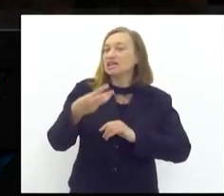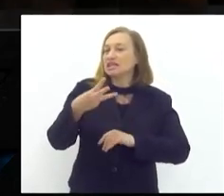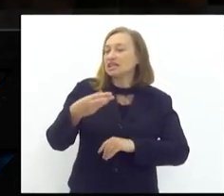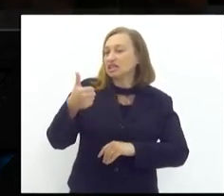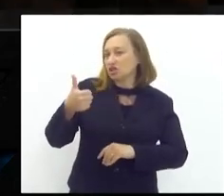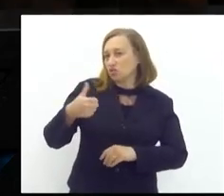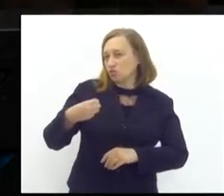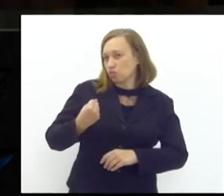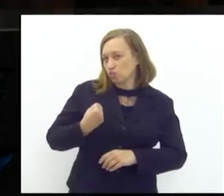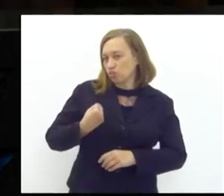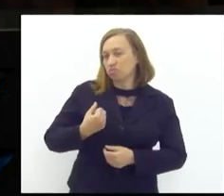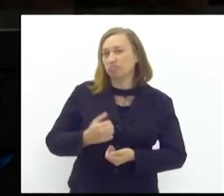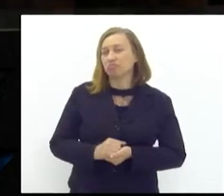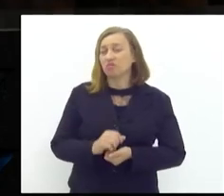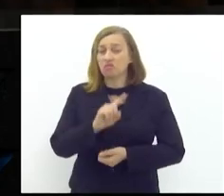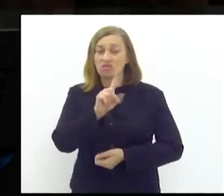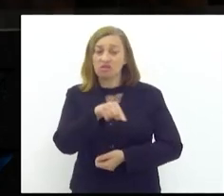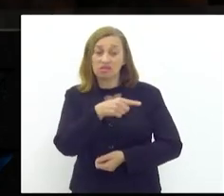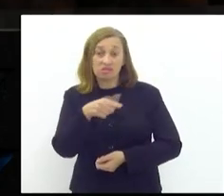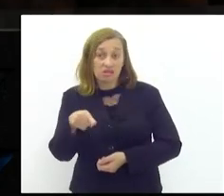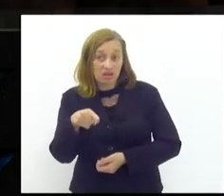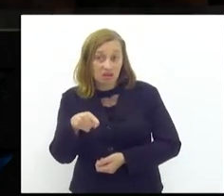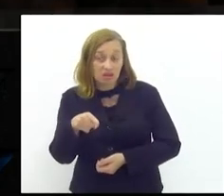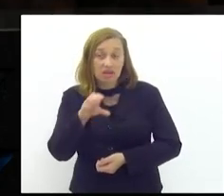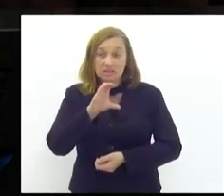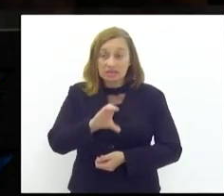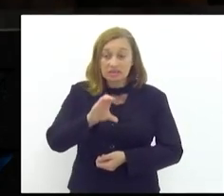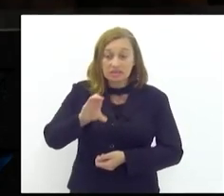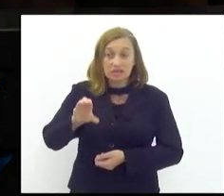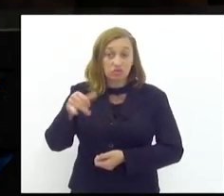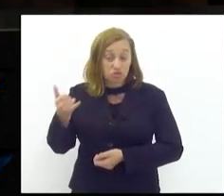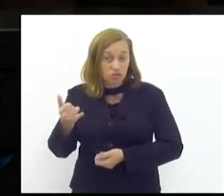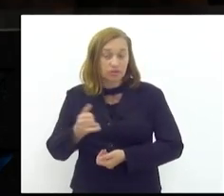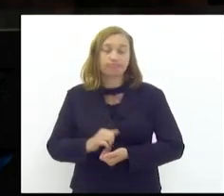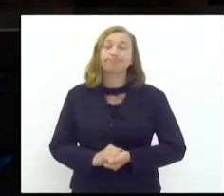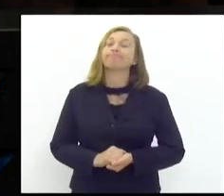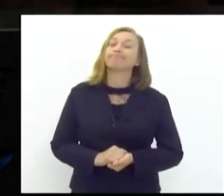que foi rejeitada pela ccj